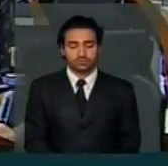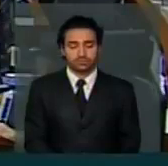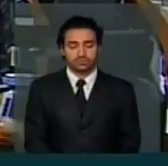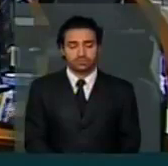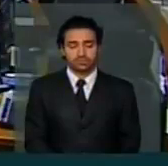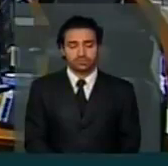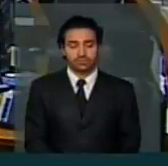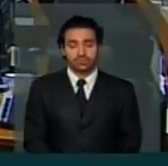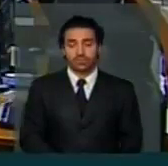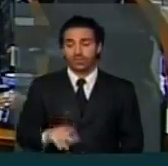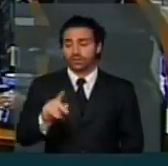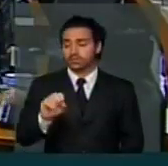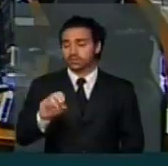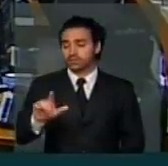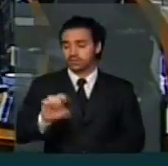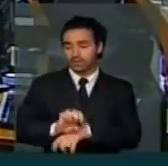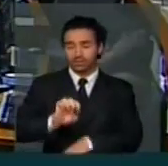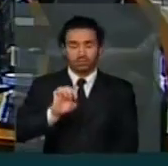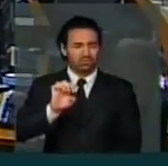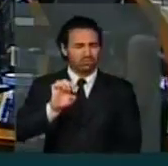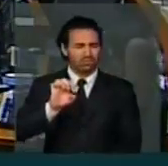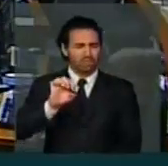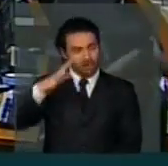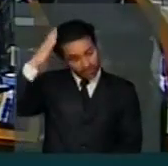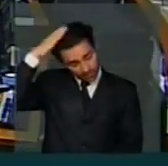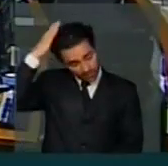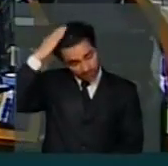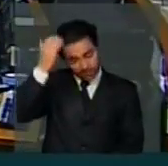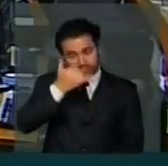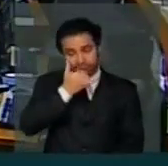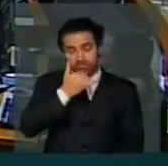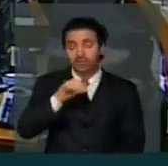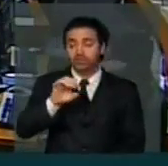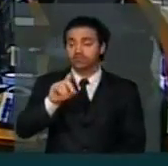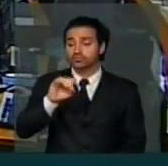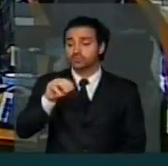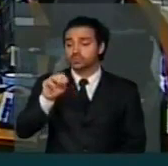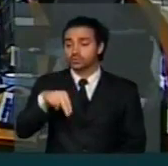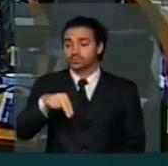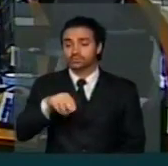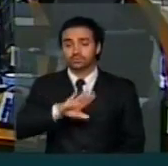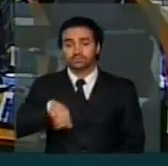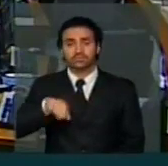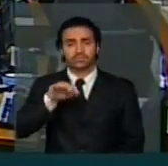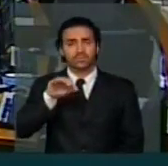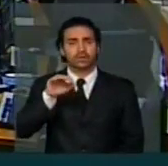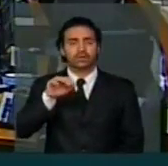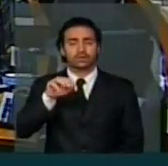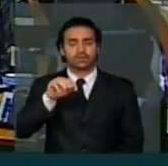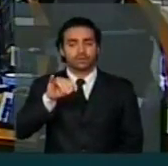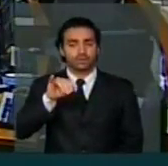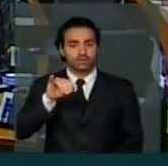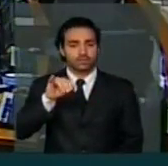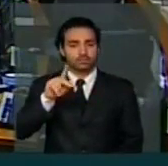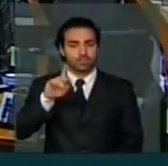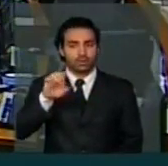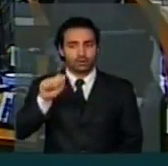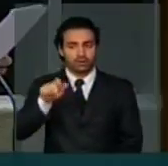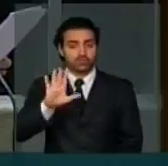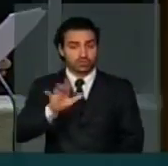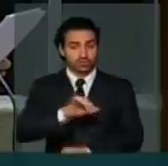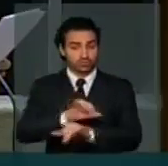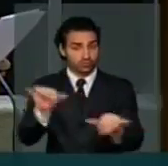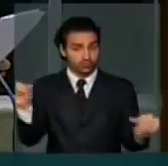deputado, pelo PSOL do Pará, Edmilson Rodrigues. Presidente, o IPEA acaba de